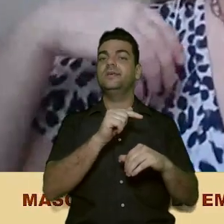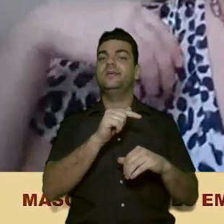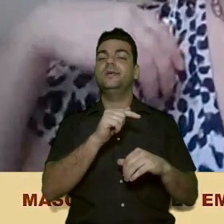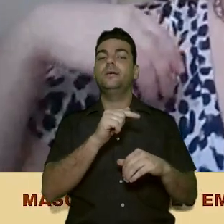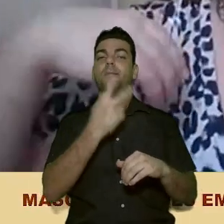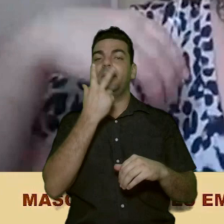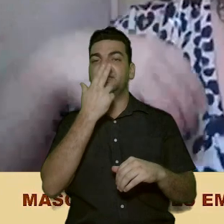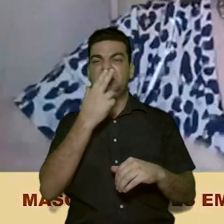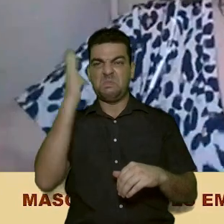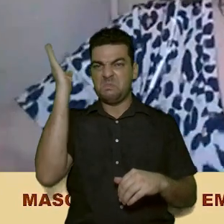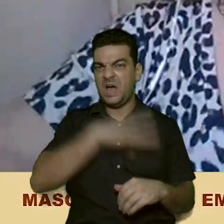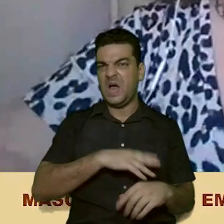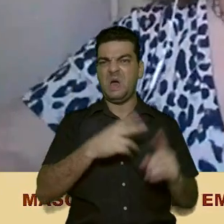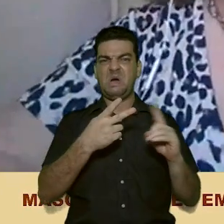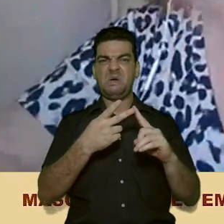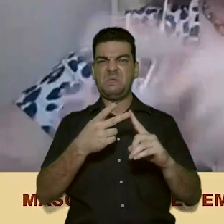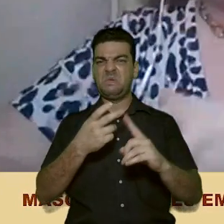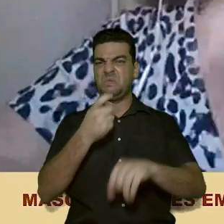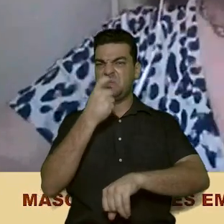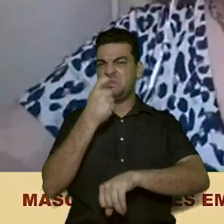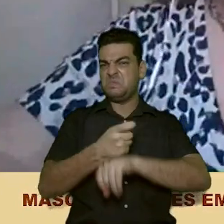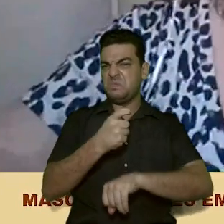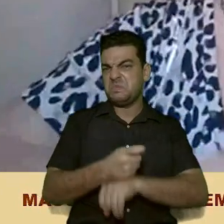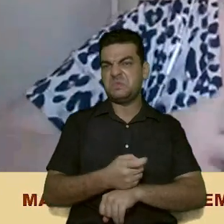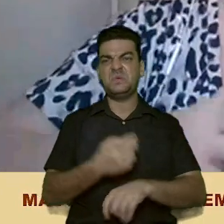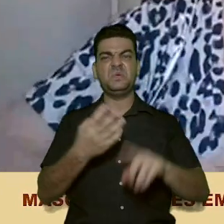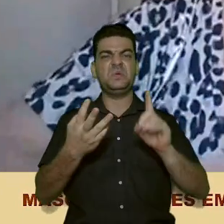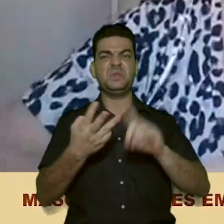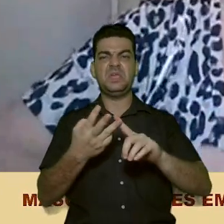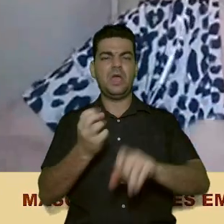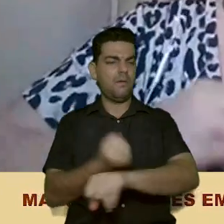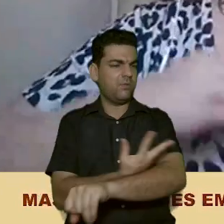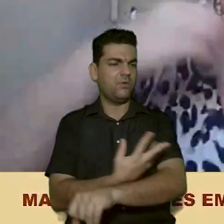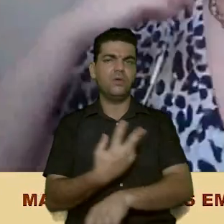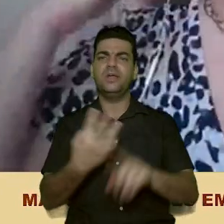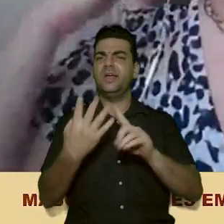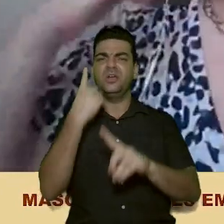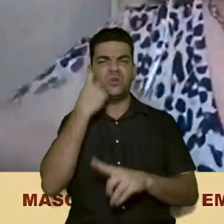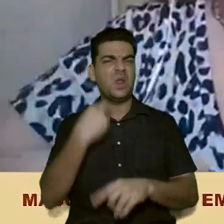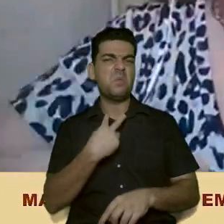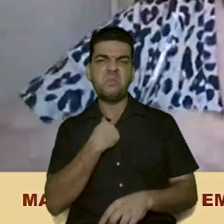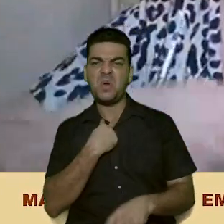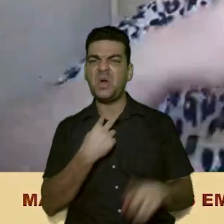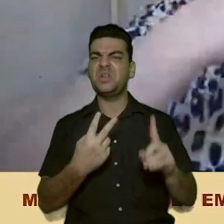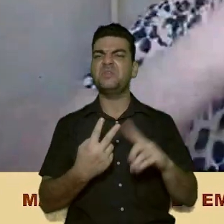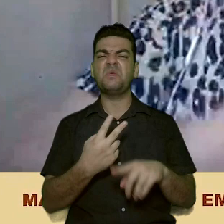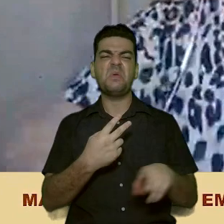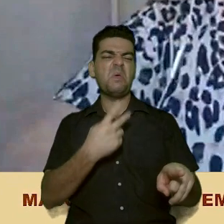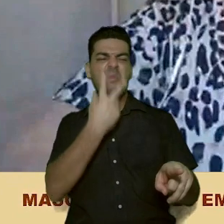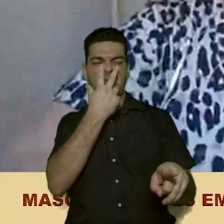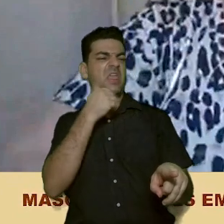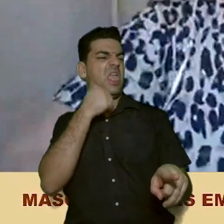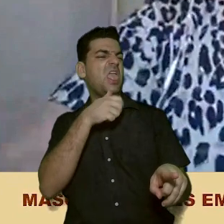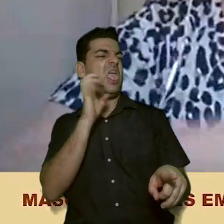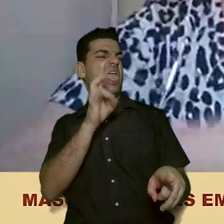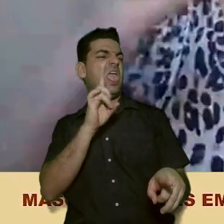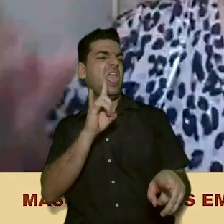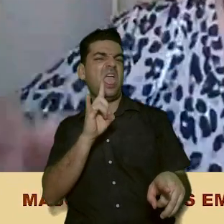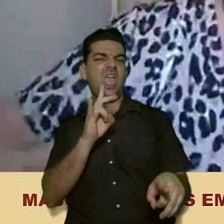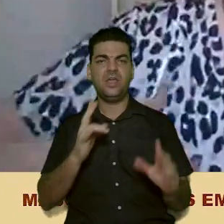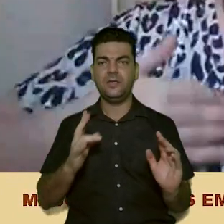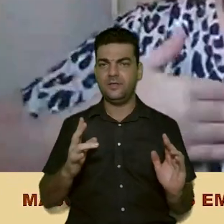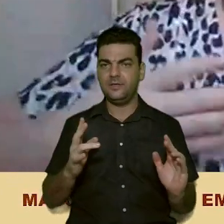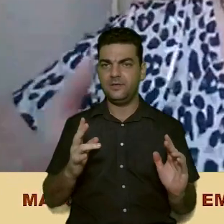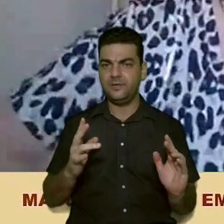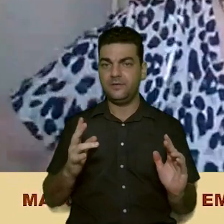podem expressar afeto, que não podem abraçar um amiguinho, que não podem chorar, que isso é coisa de menininha ou que isso é coisa de viadinho. Usando